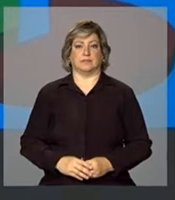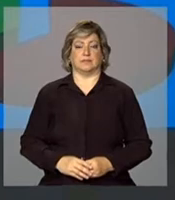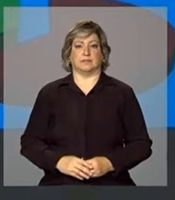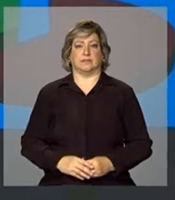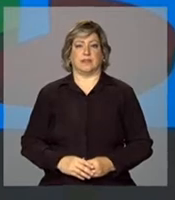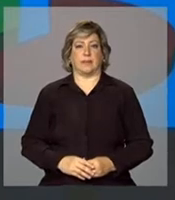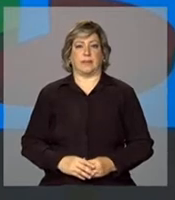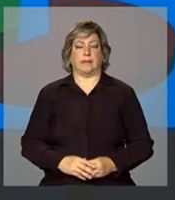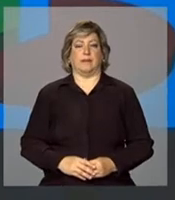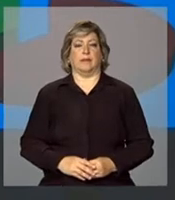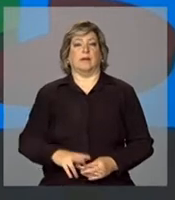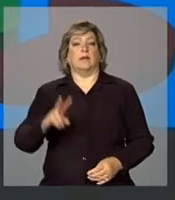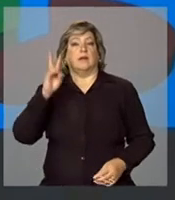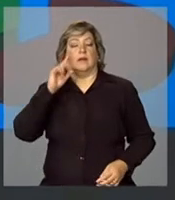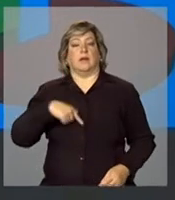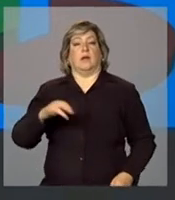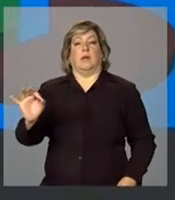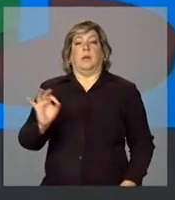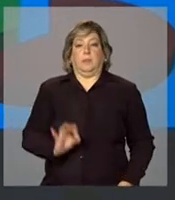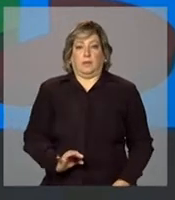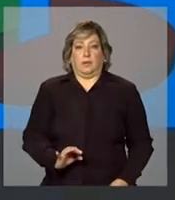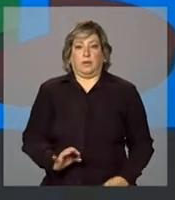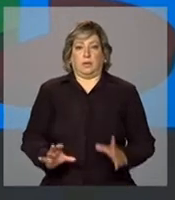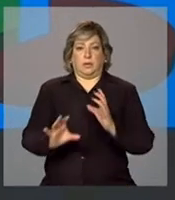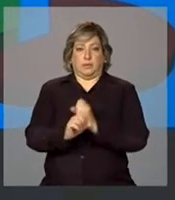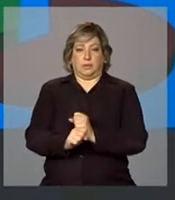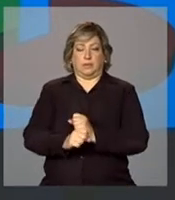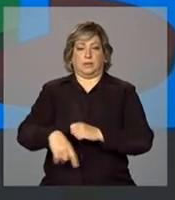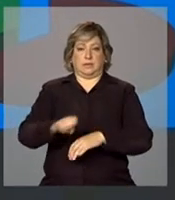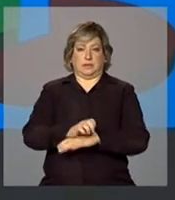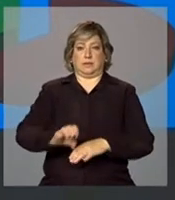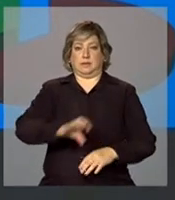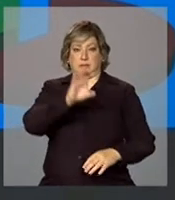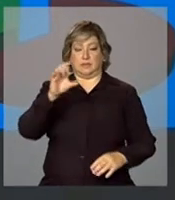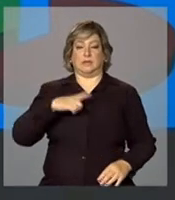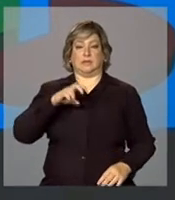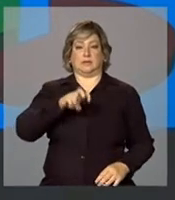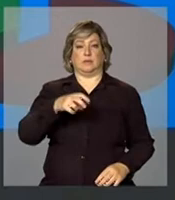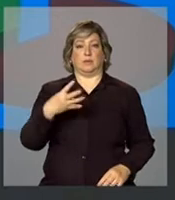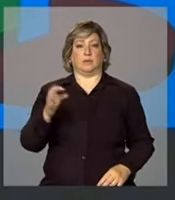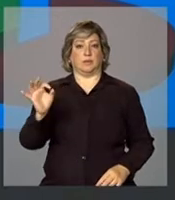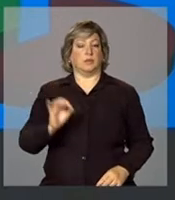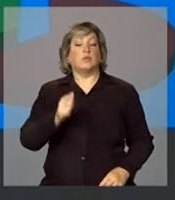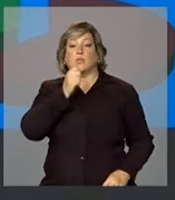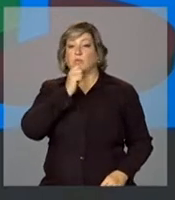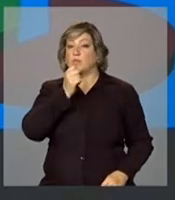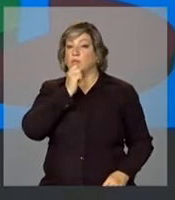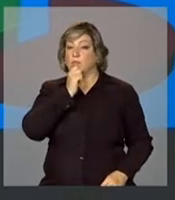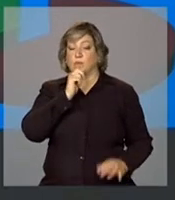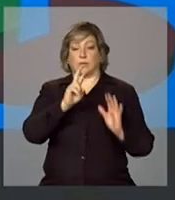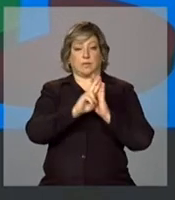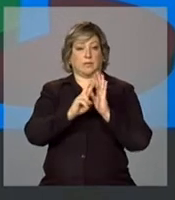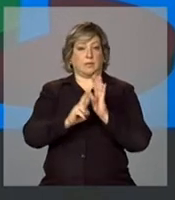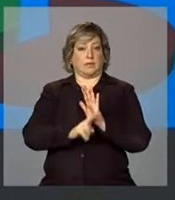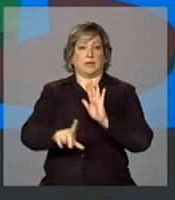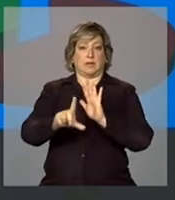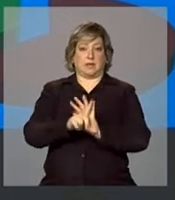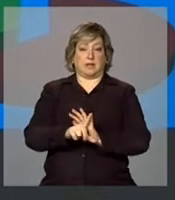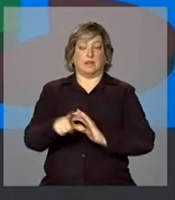Em termos percentuais, nos estados, 54% ainda não regulamentaram a lei